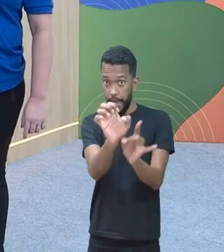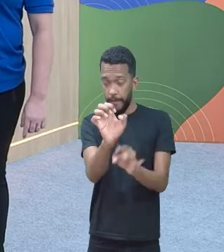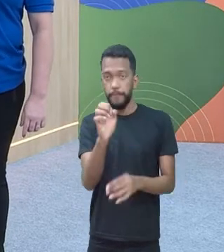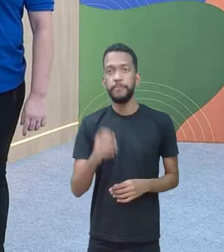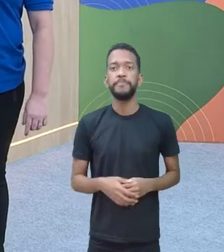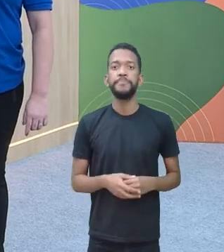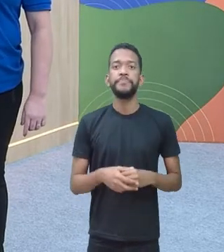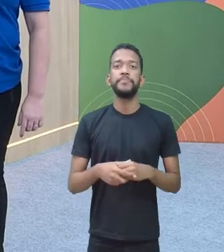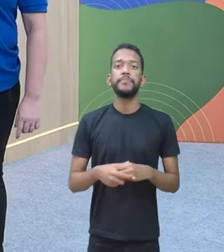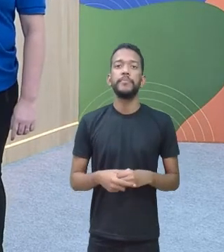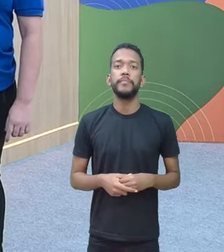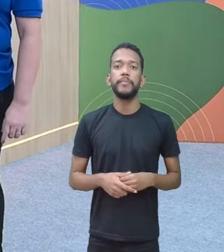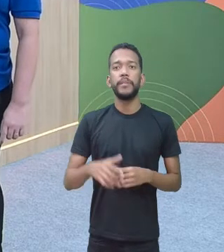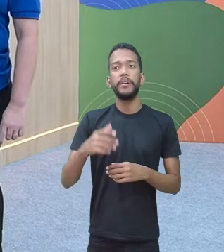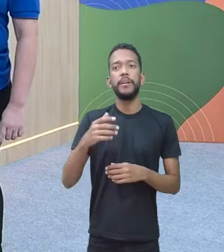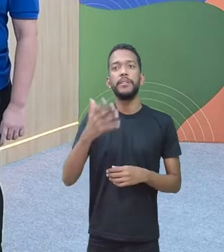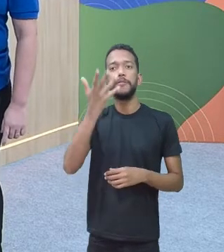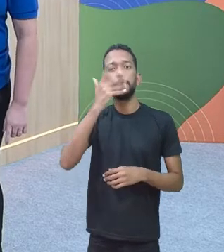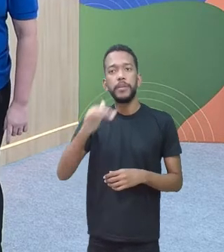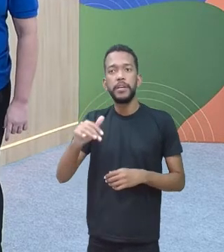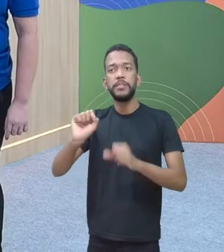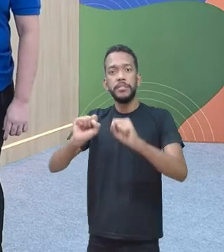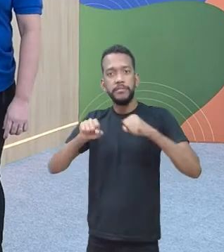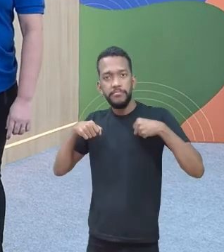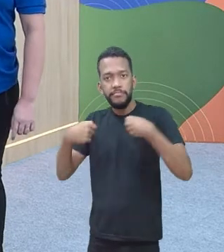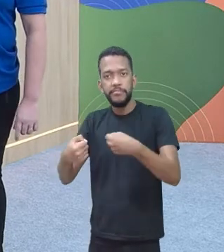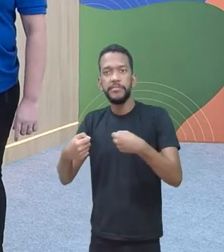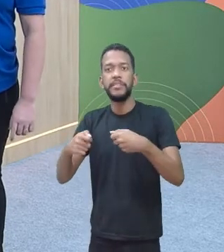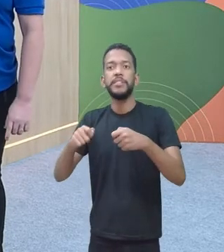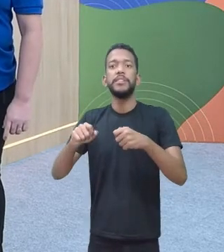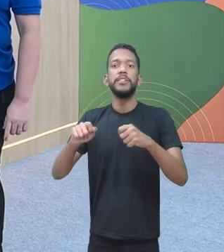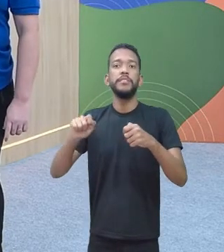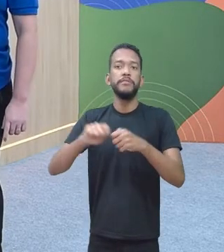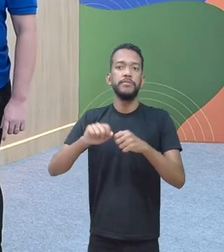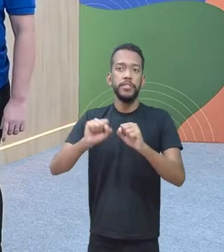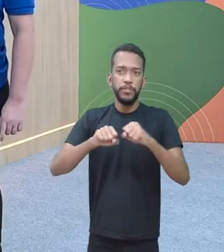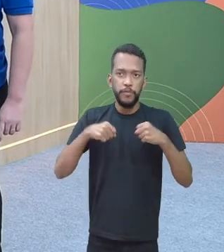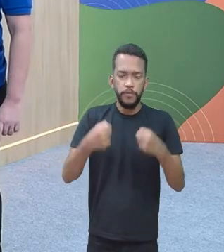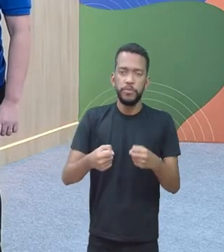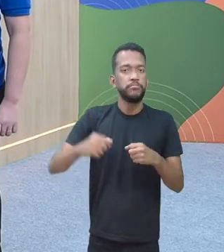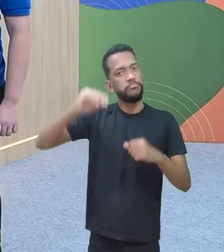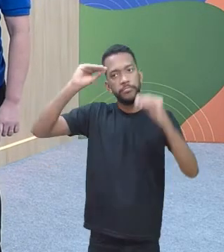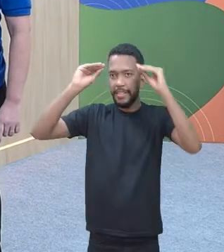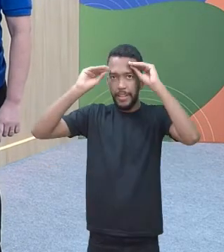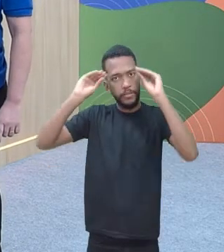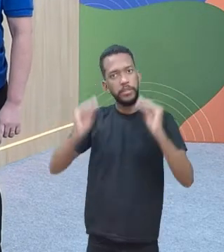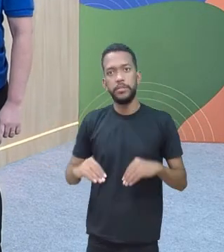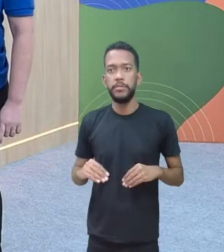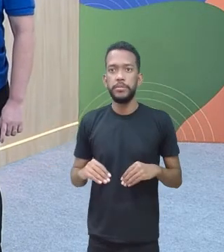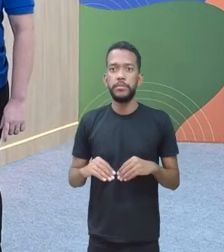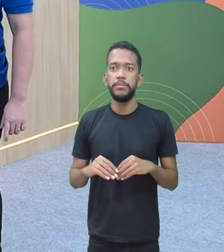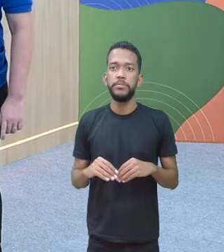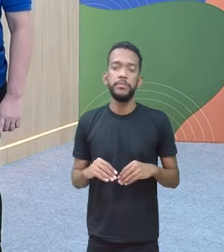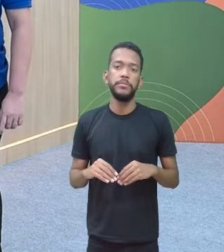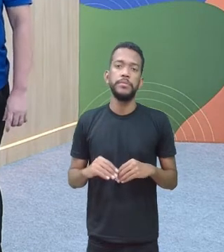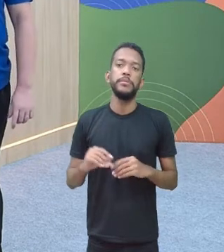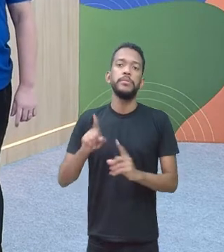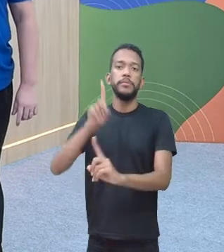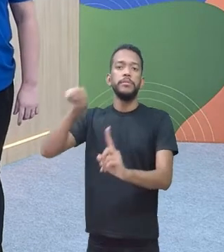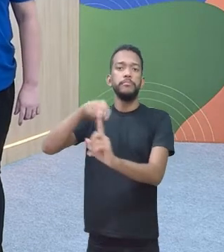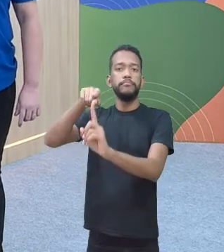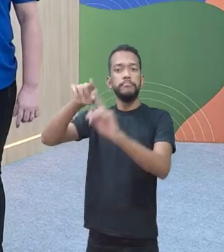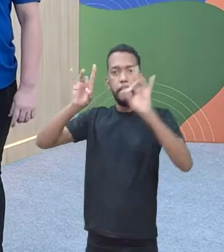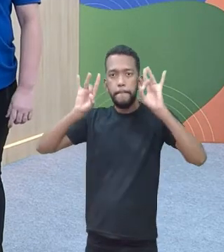enfrentaram perigos e fizeram esforços e não desistiram e